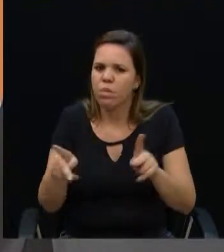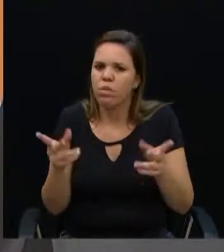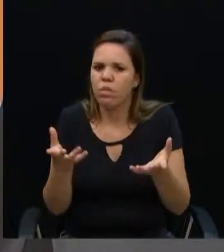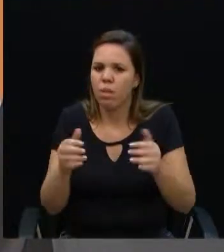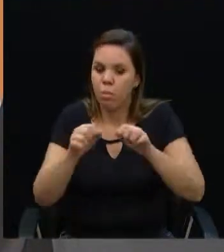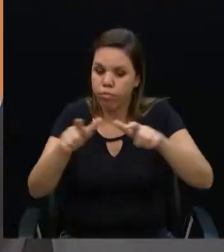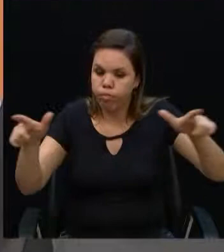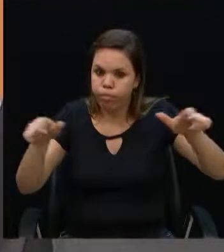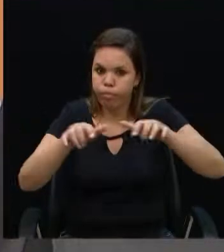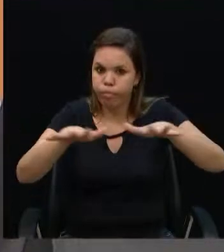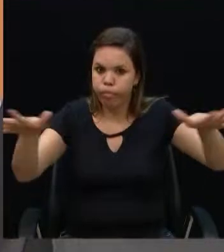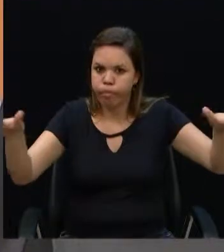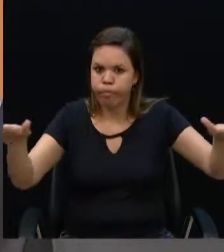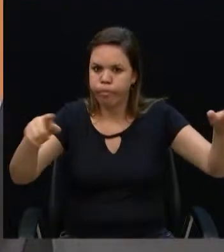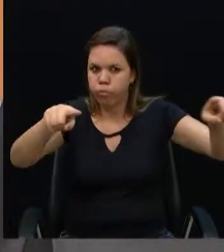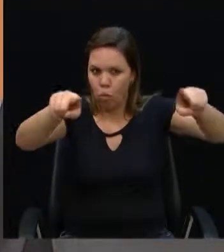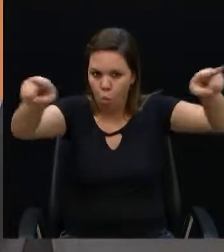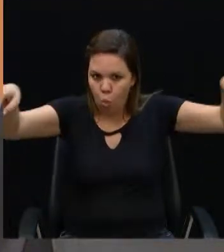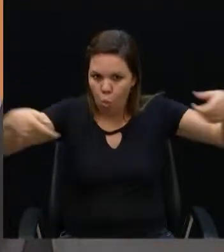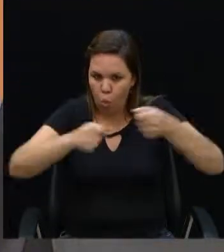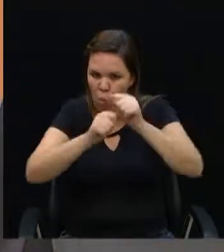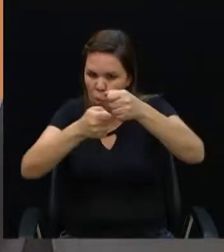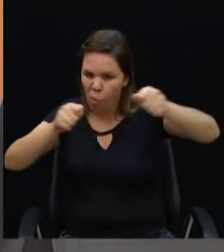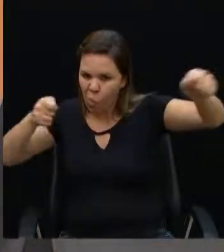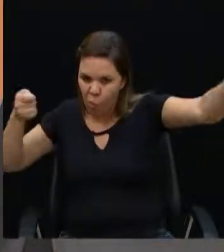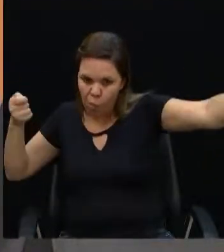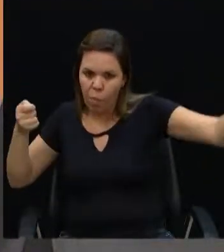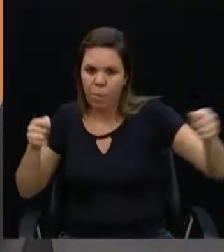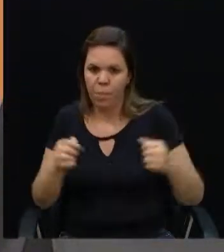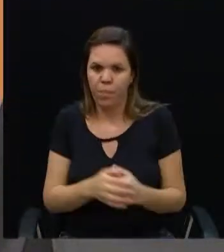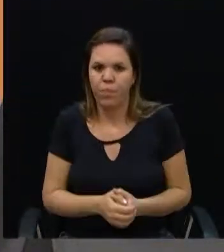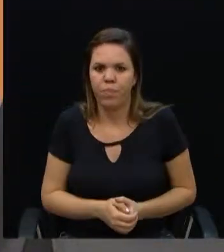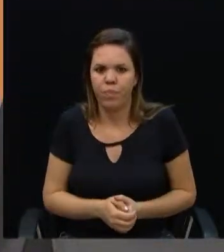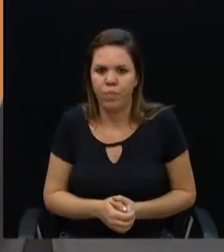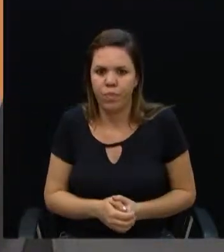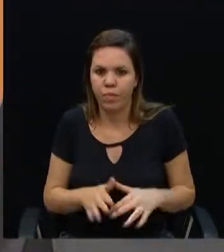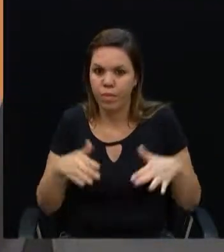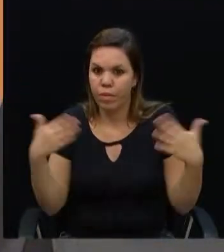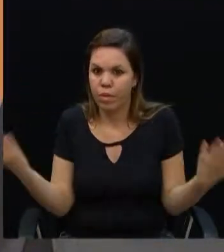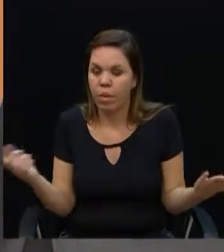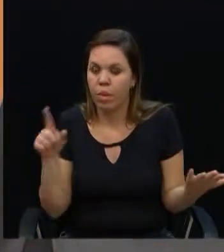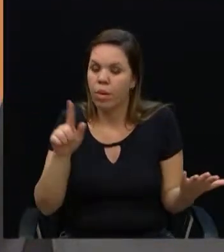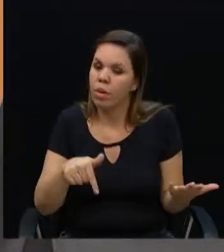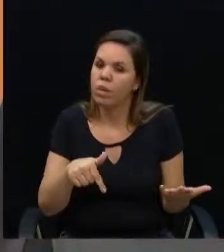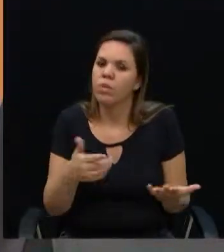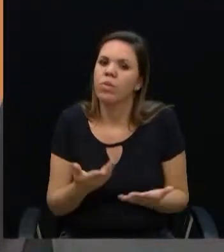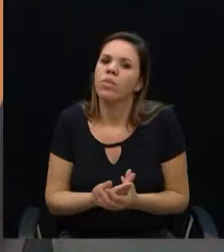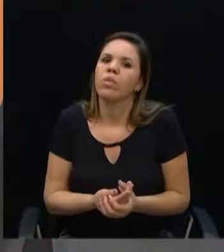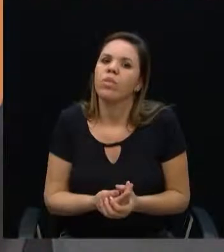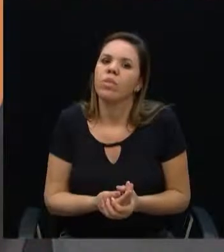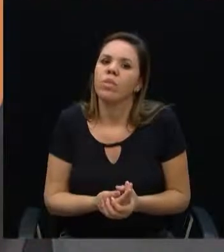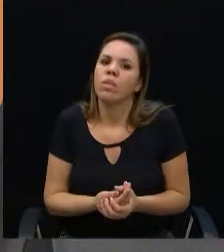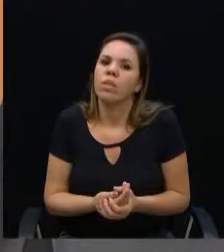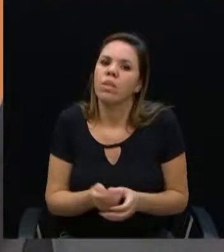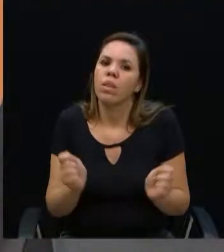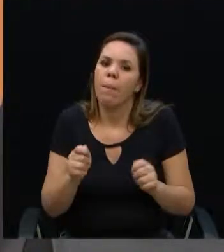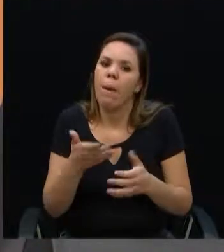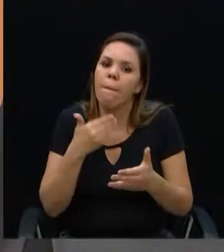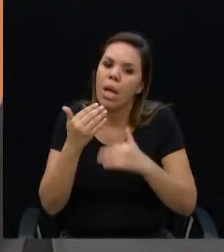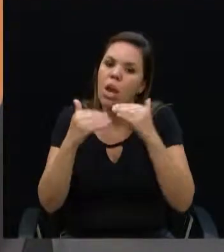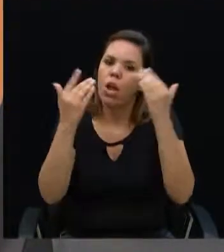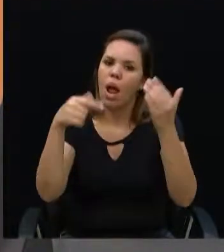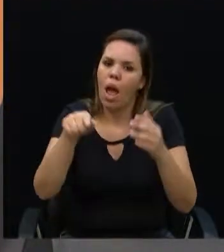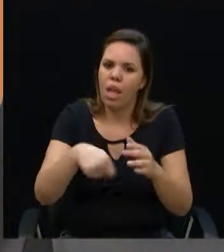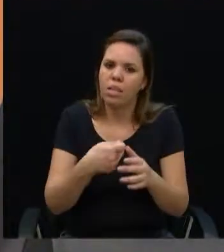muito mais amplo por parte do território, e isso, então, requalifica uma amplitude muito maior por parte da lei